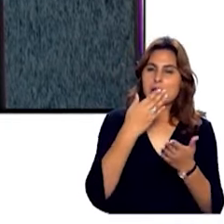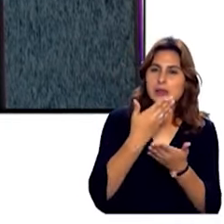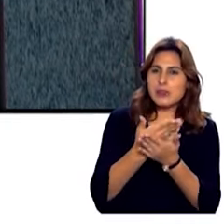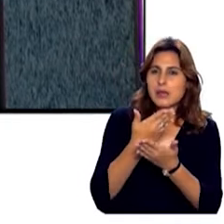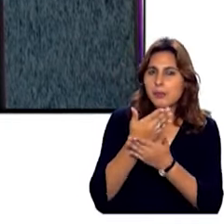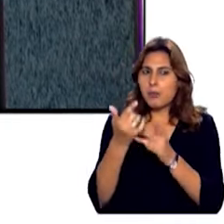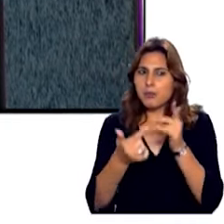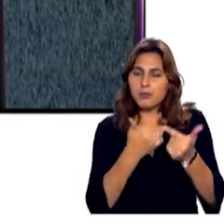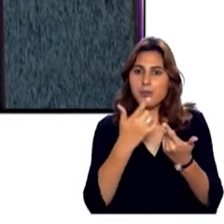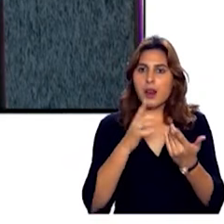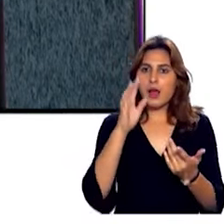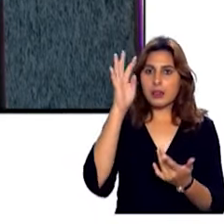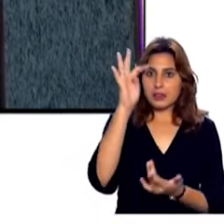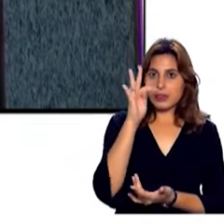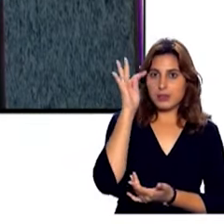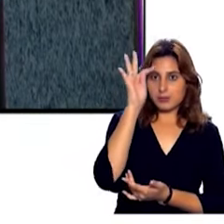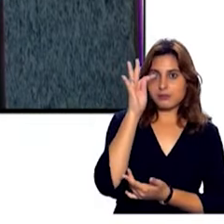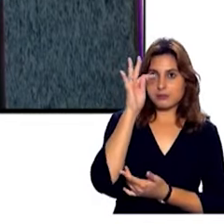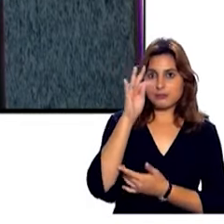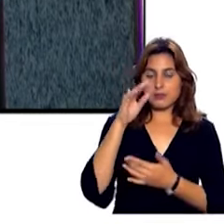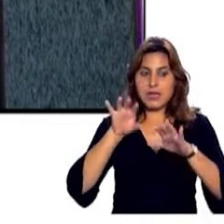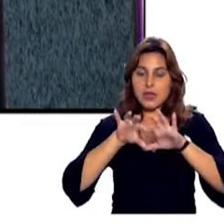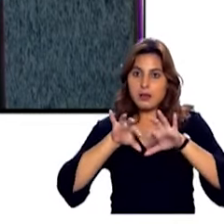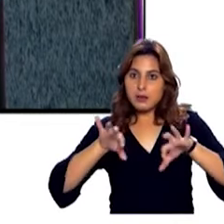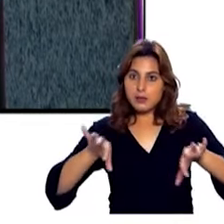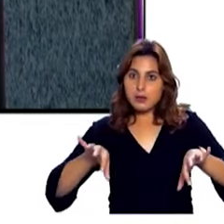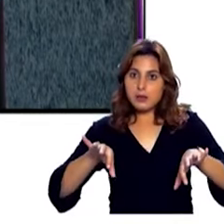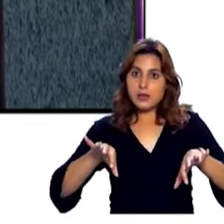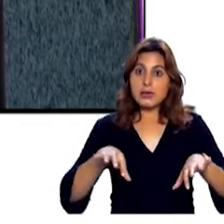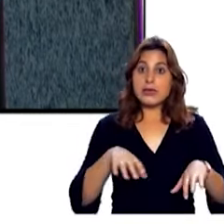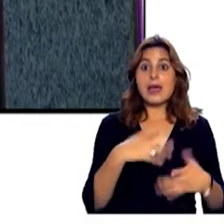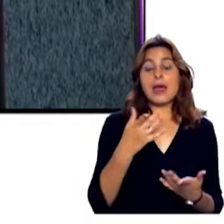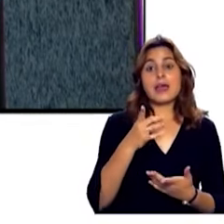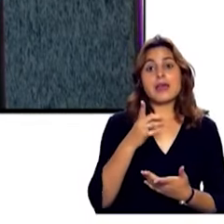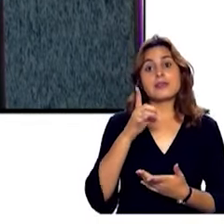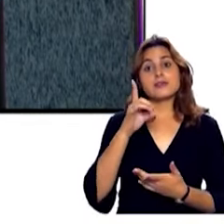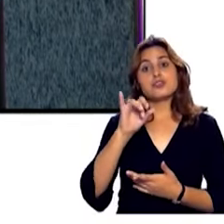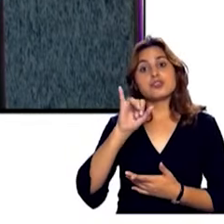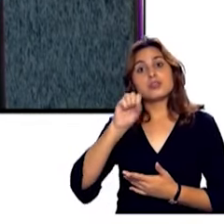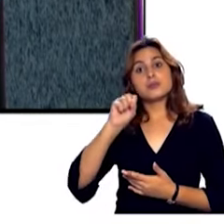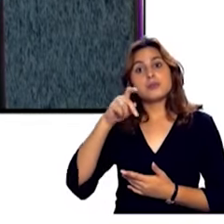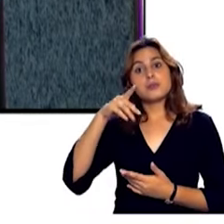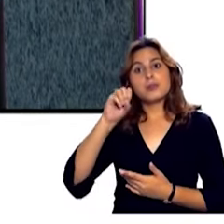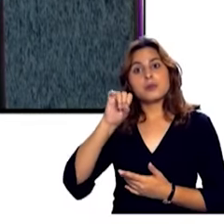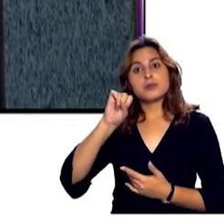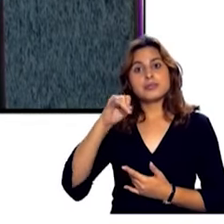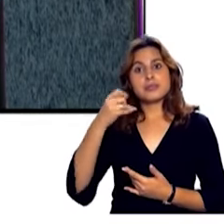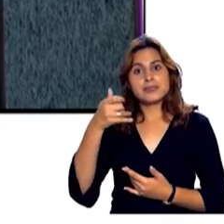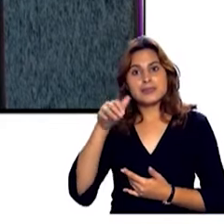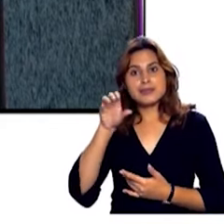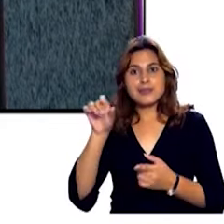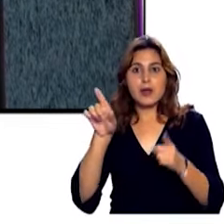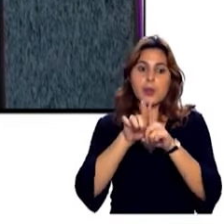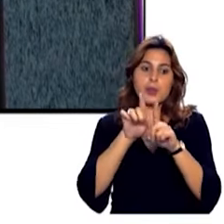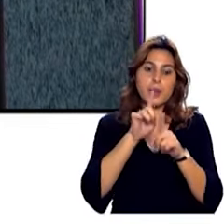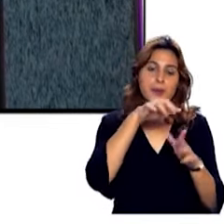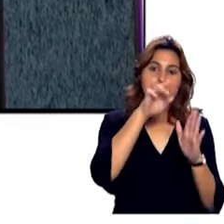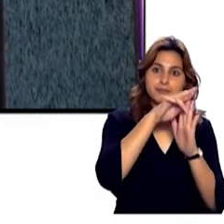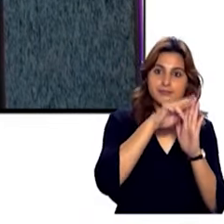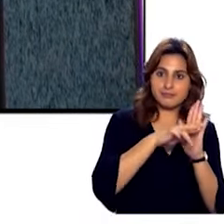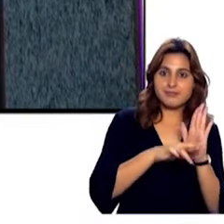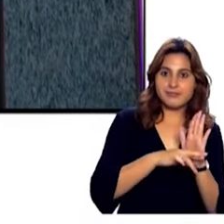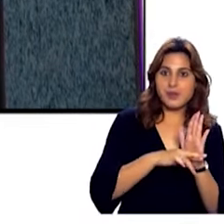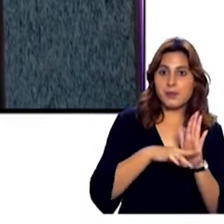teoria que separa disposição e Norma Vai um pouco adiante ele não só separa